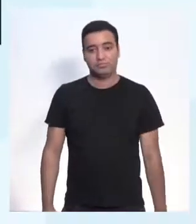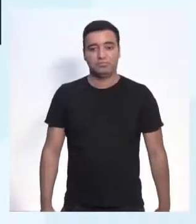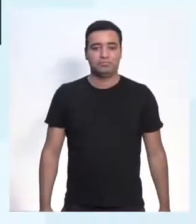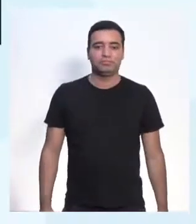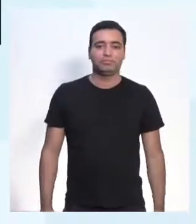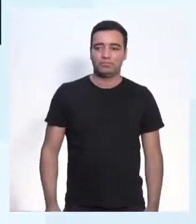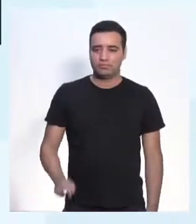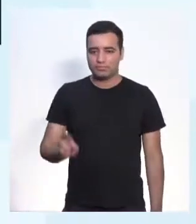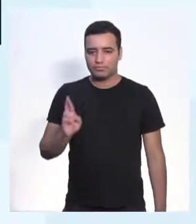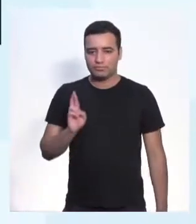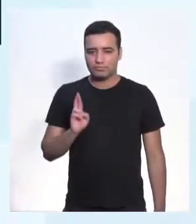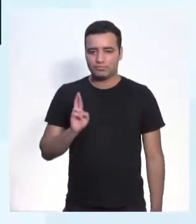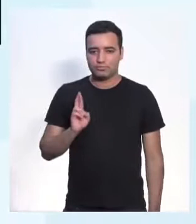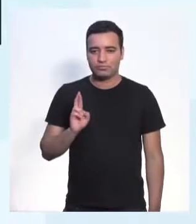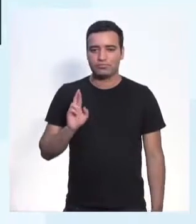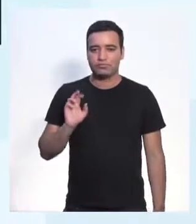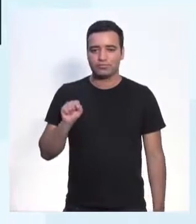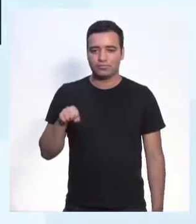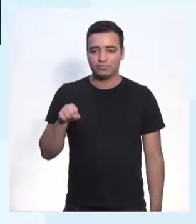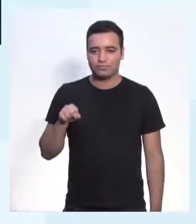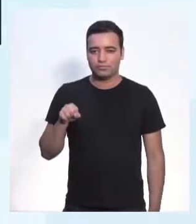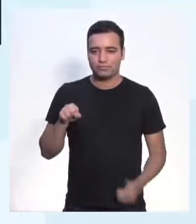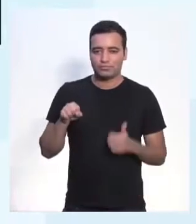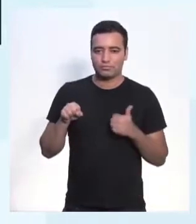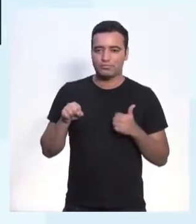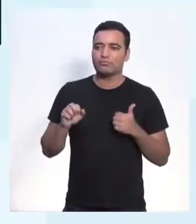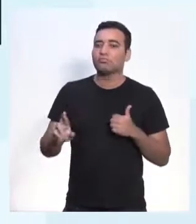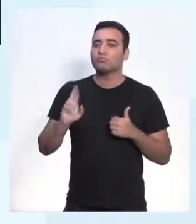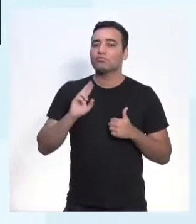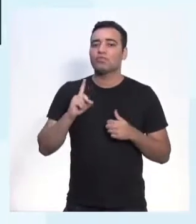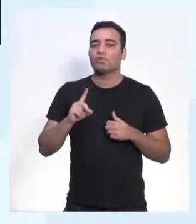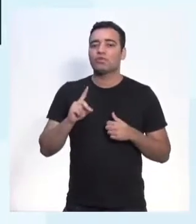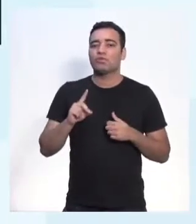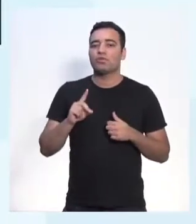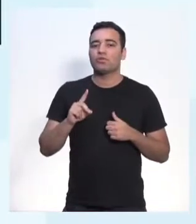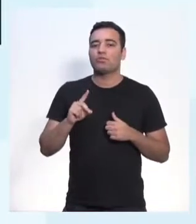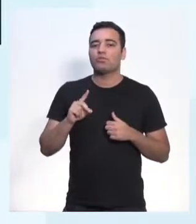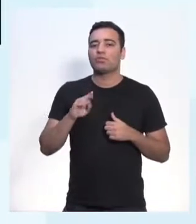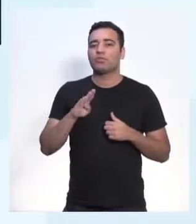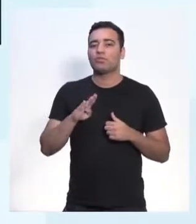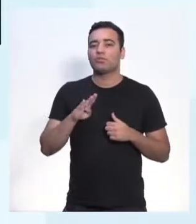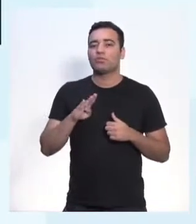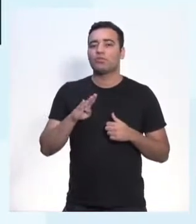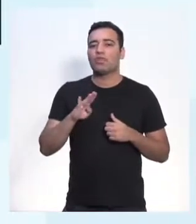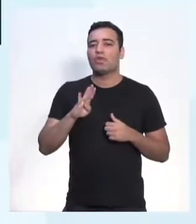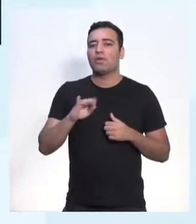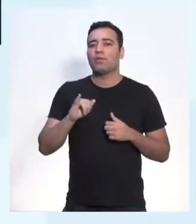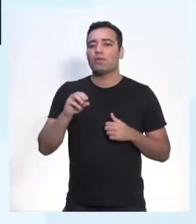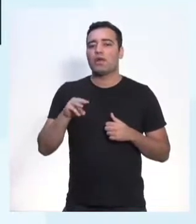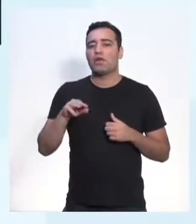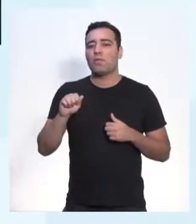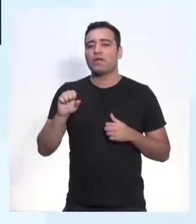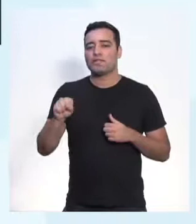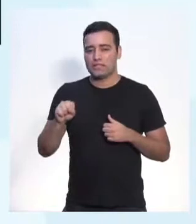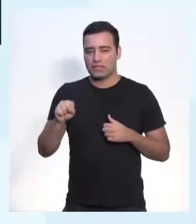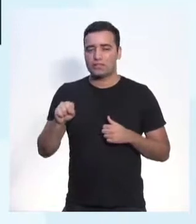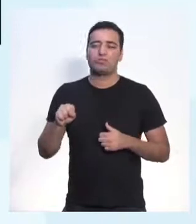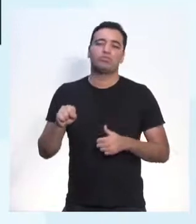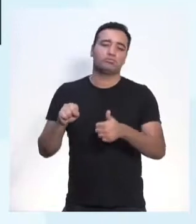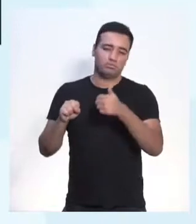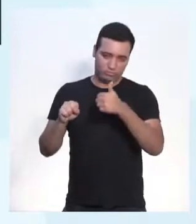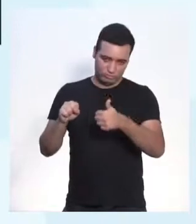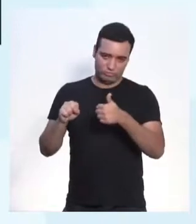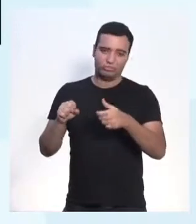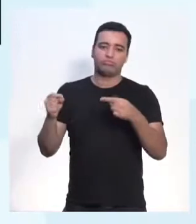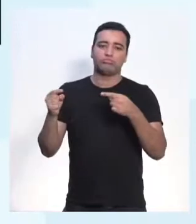Está respondendo? Sim. Vamos lá, o que eles estão falando? Biomassa. Biomass. Biomass. Muito bem,